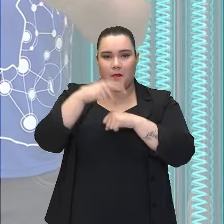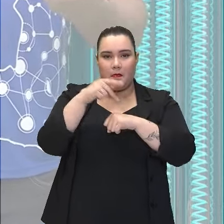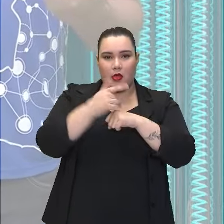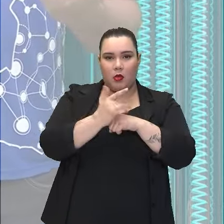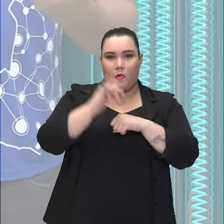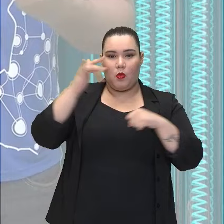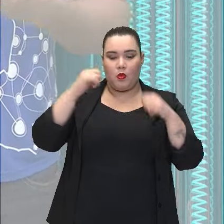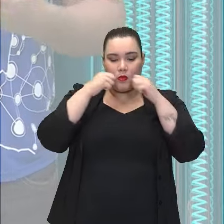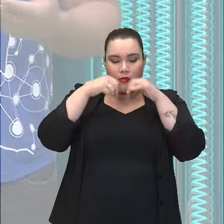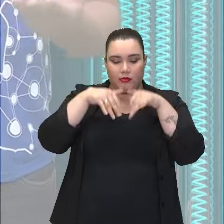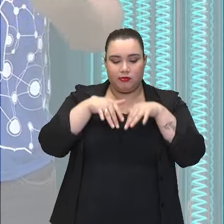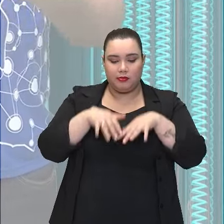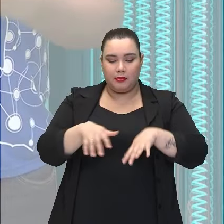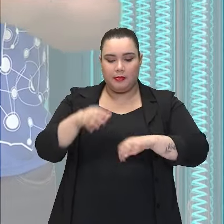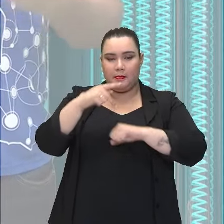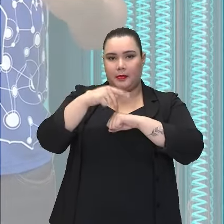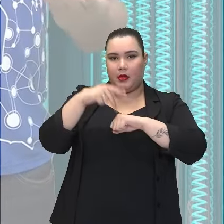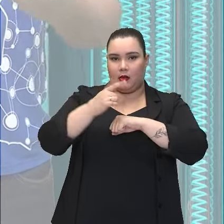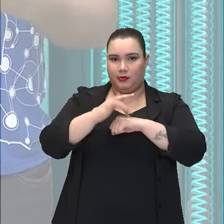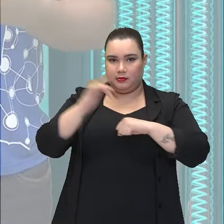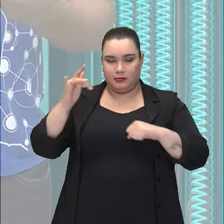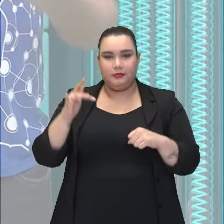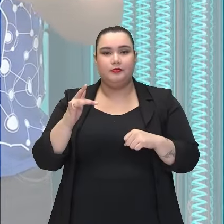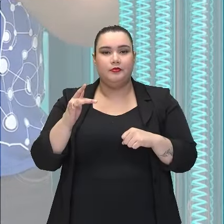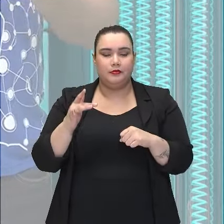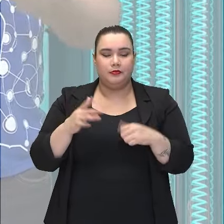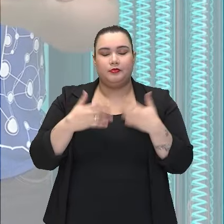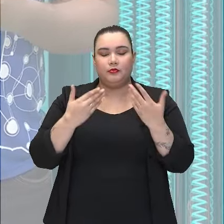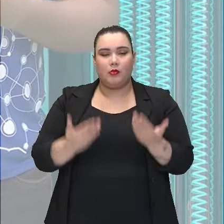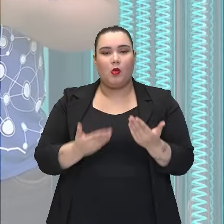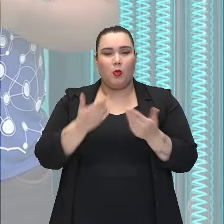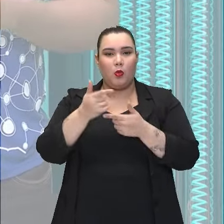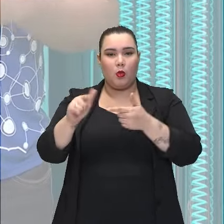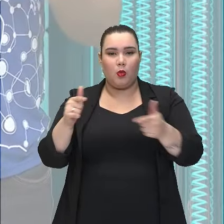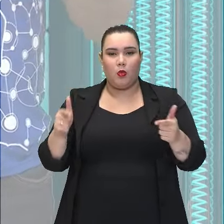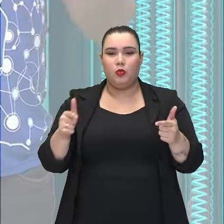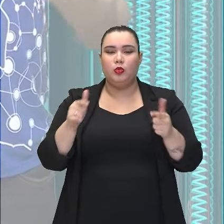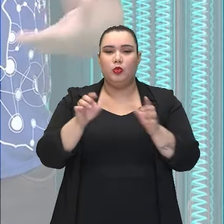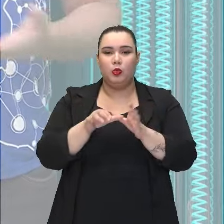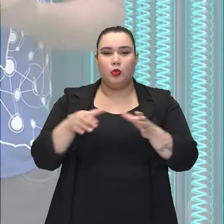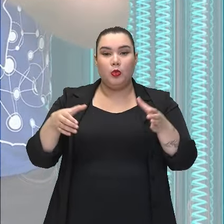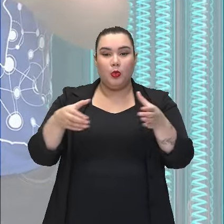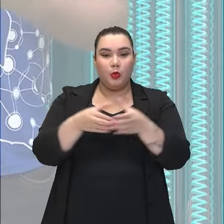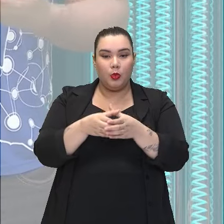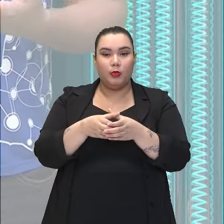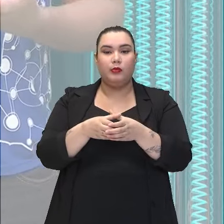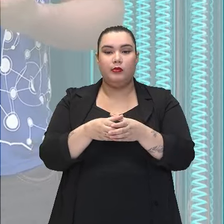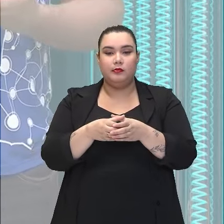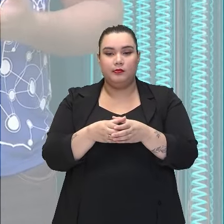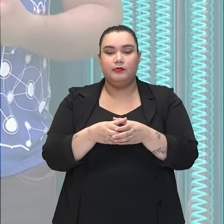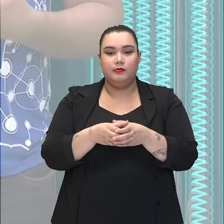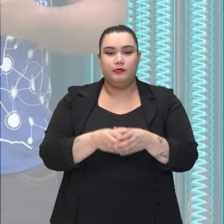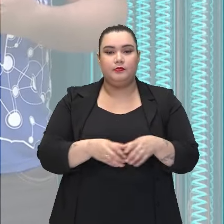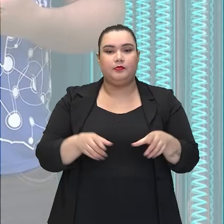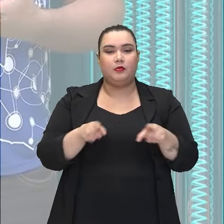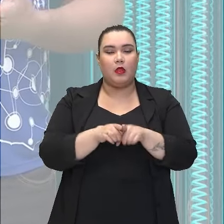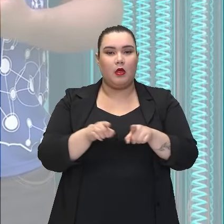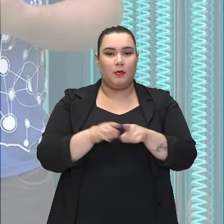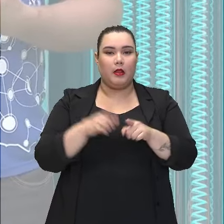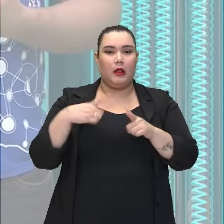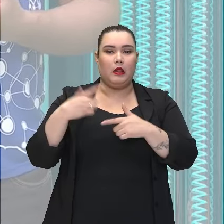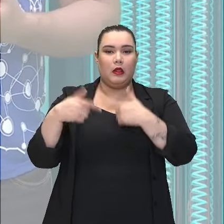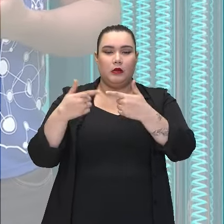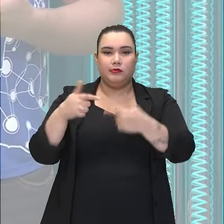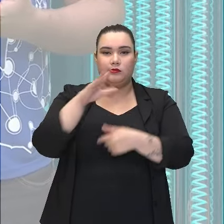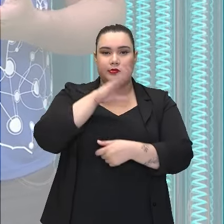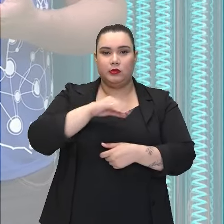e acaba sendo assimilada pelos outros integrantes ali do grupo, e por meio da tradição oral, de